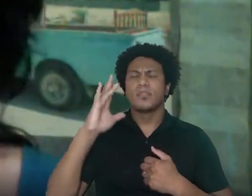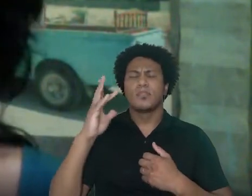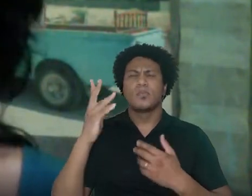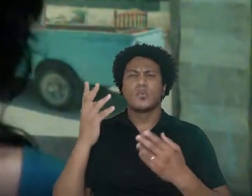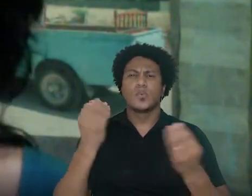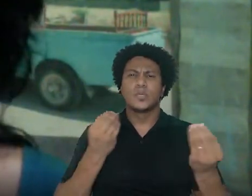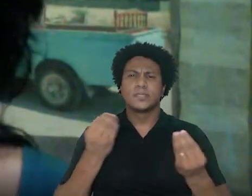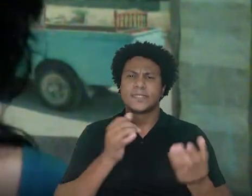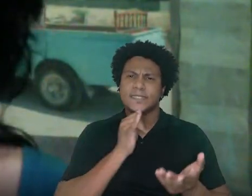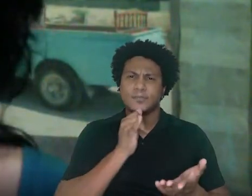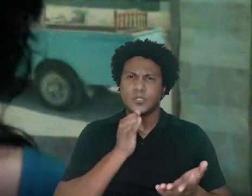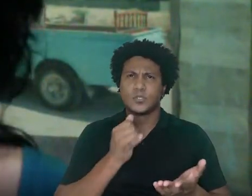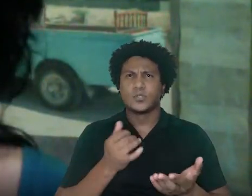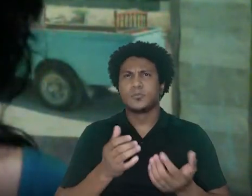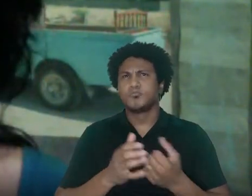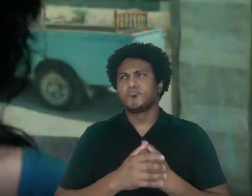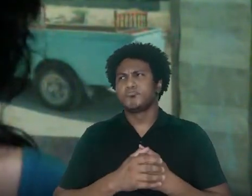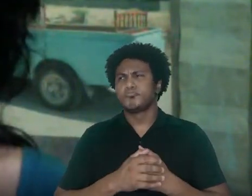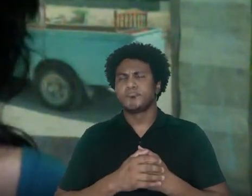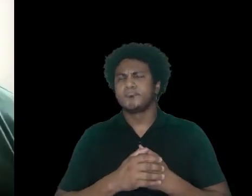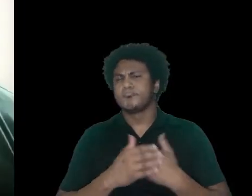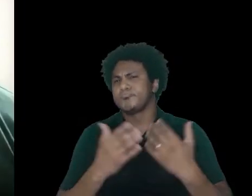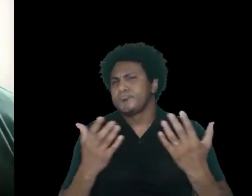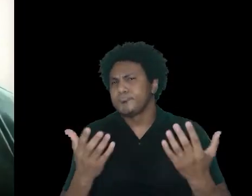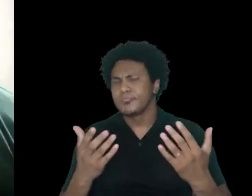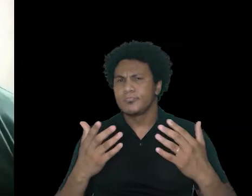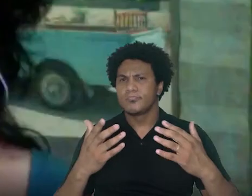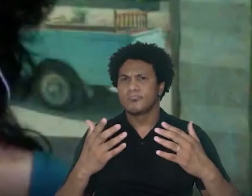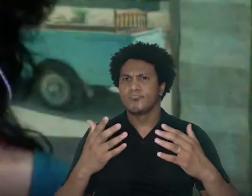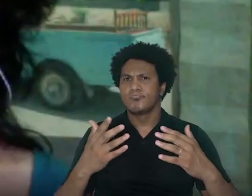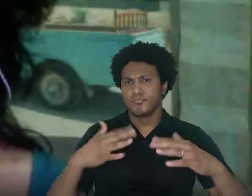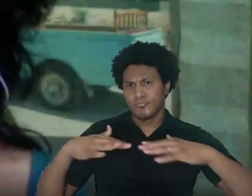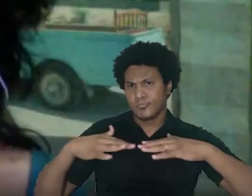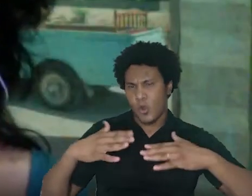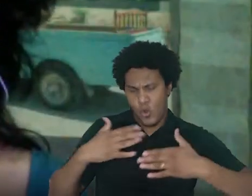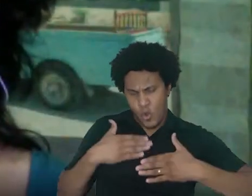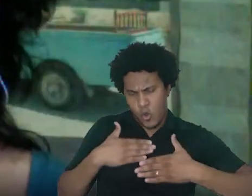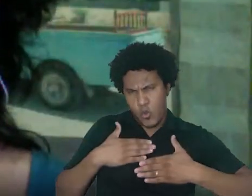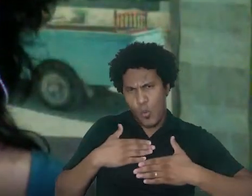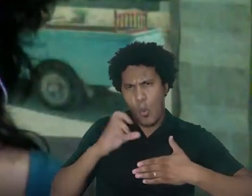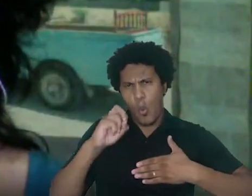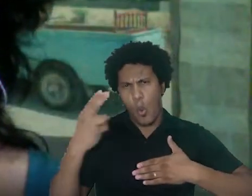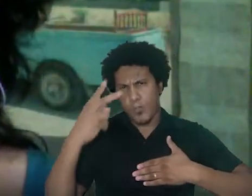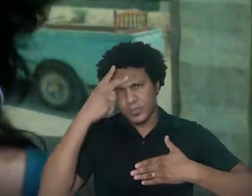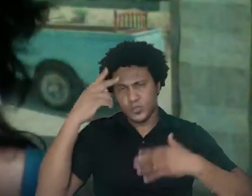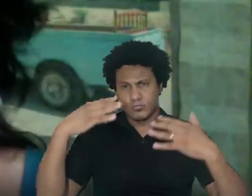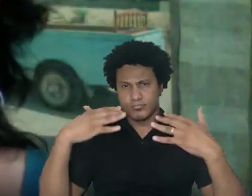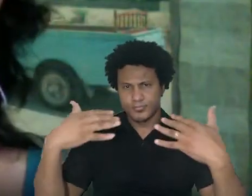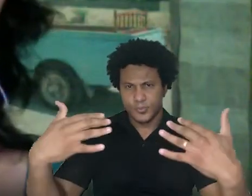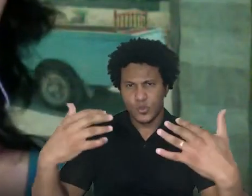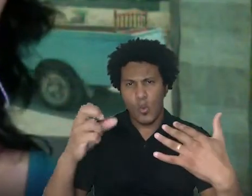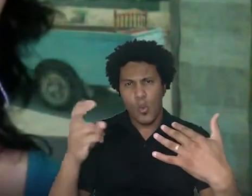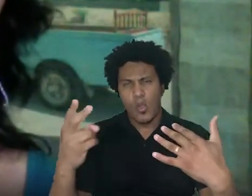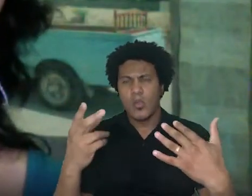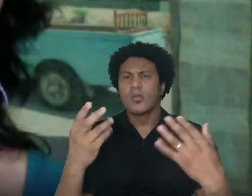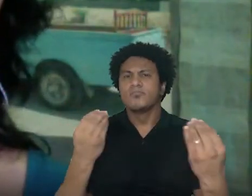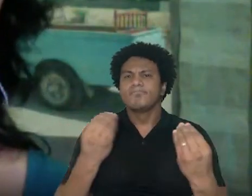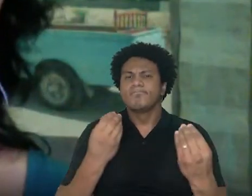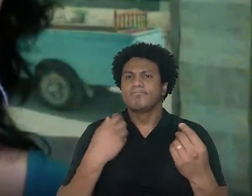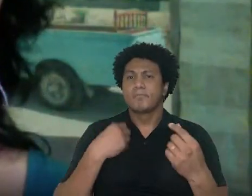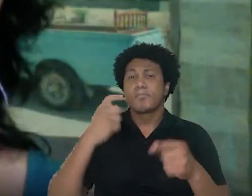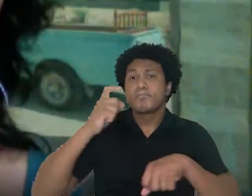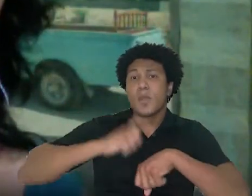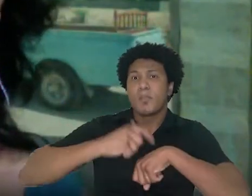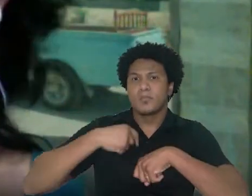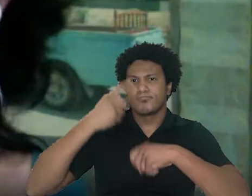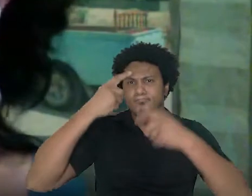deslocamento de si ou do público quando você está concebendo um trabalho, né? A